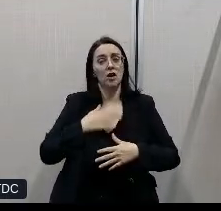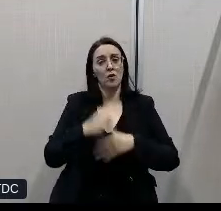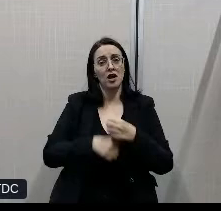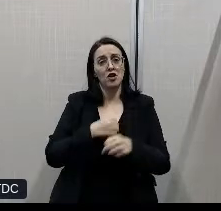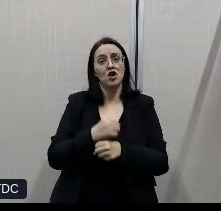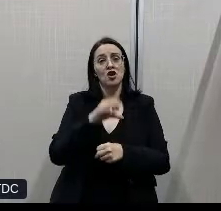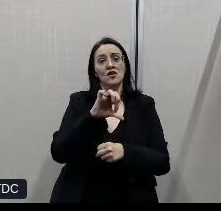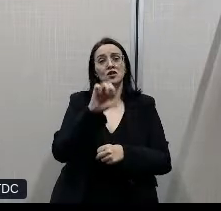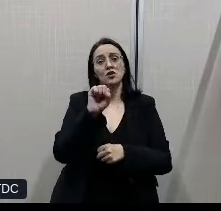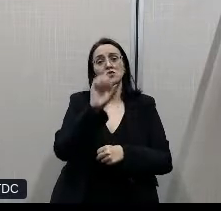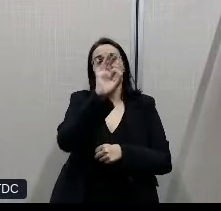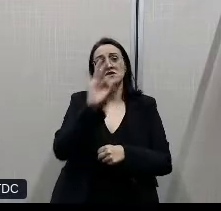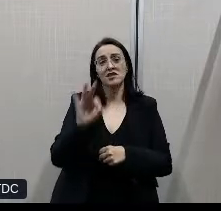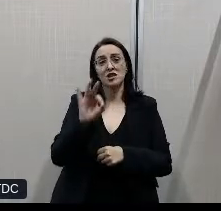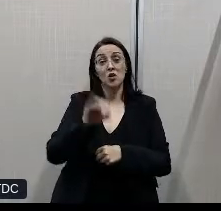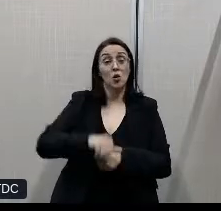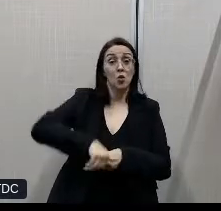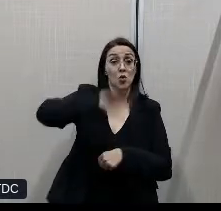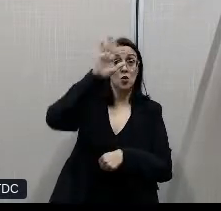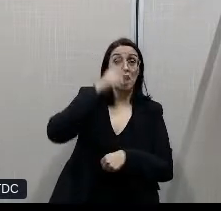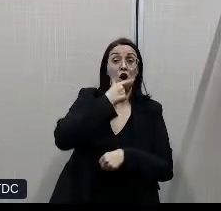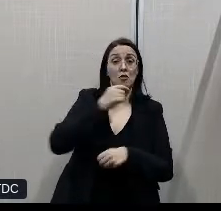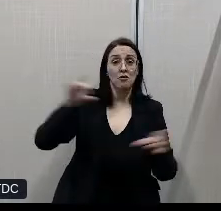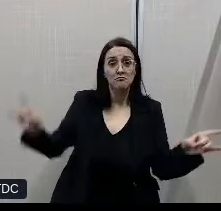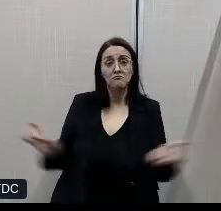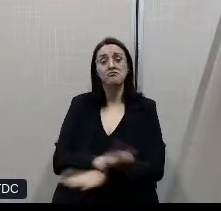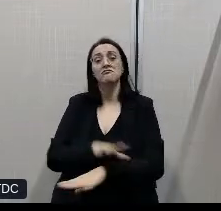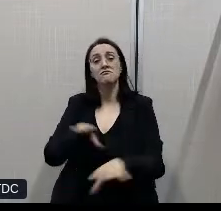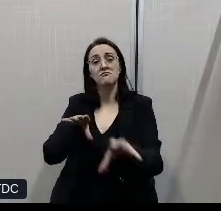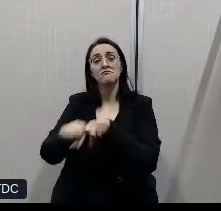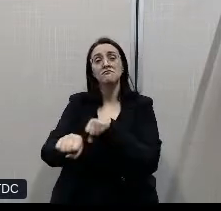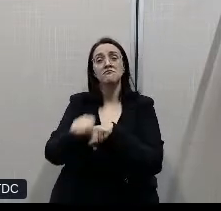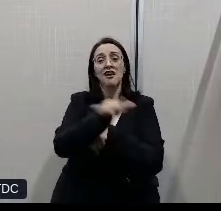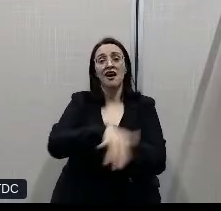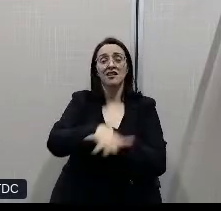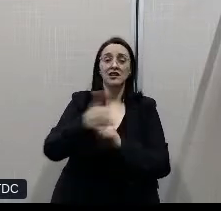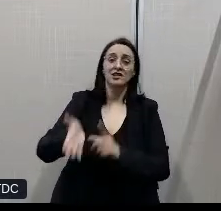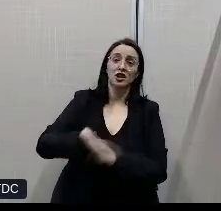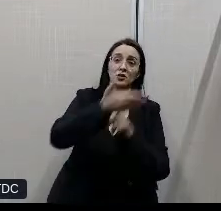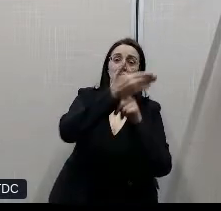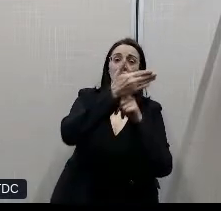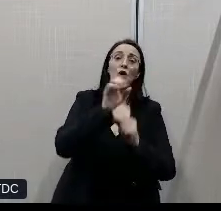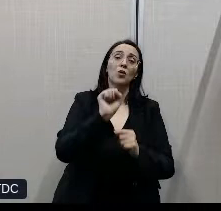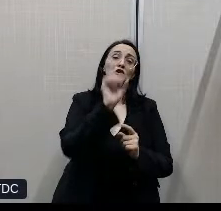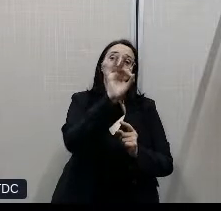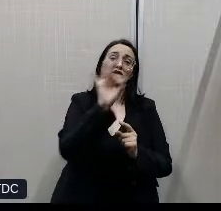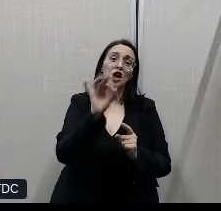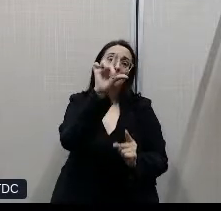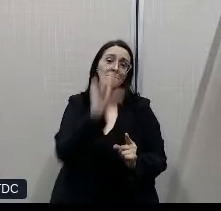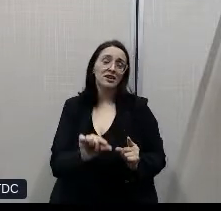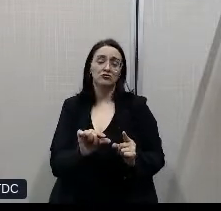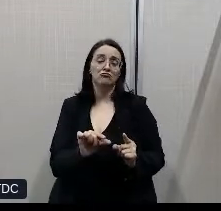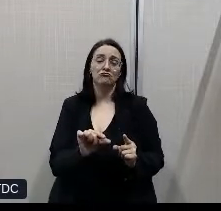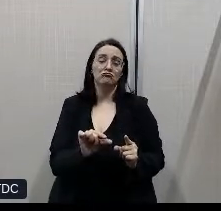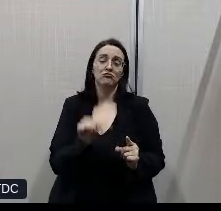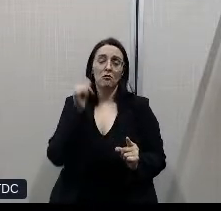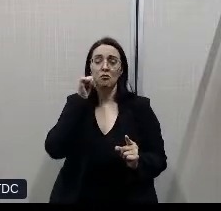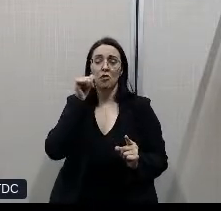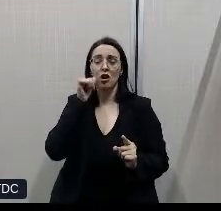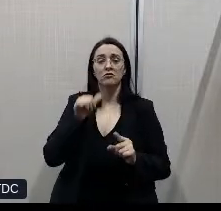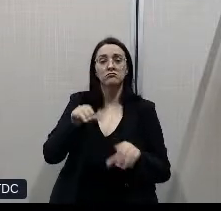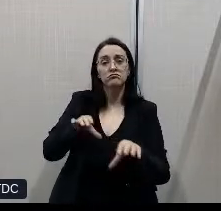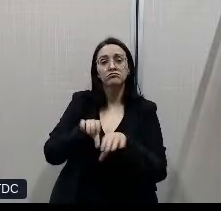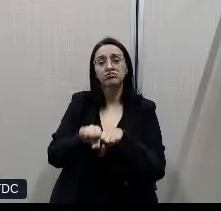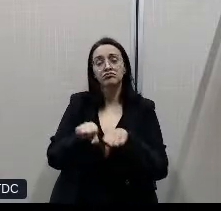ano, 98% a mais de homens concluíram a graduação na área de tecnologia e 8% a menos de mulheres concluíram